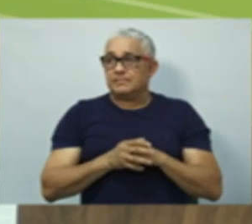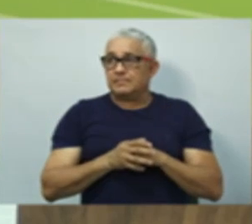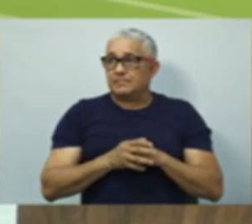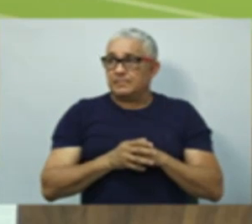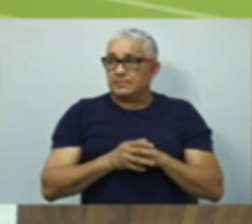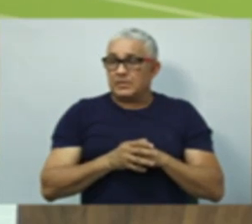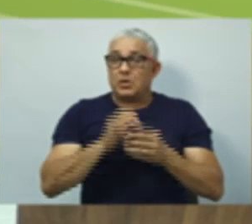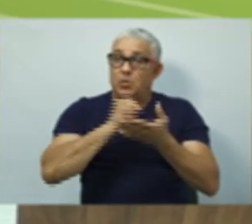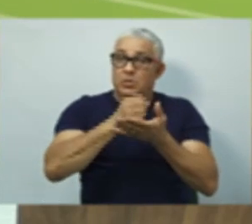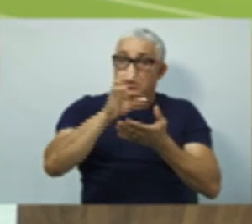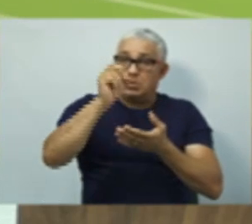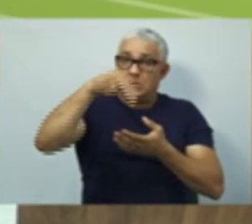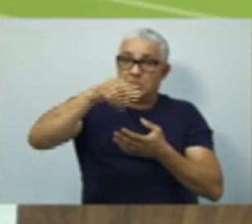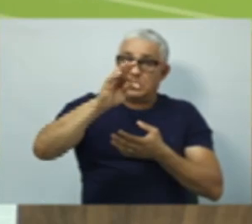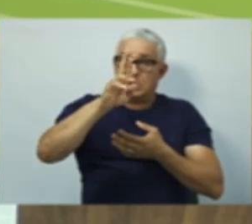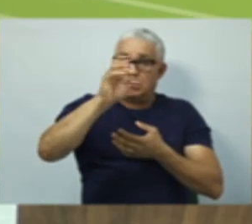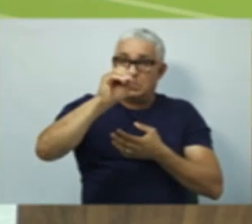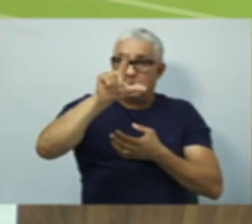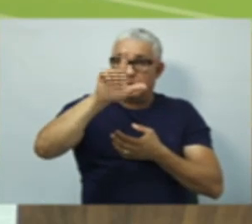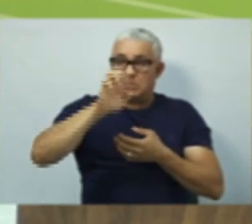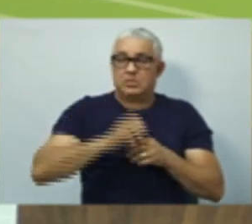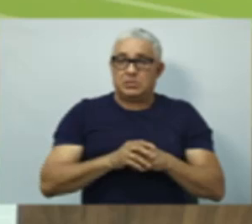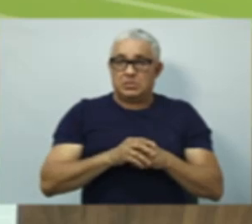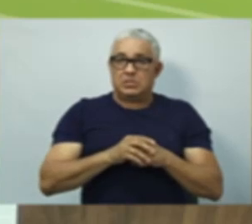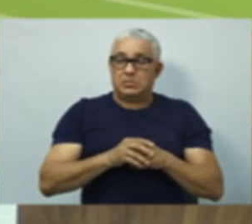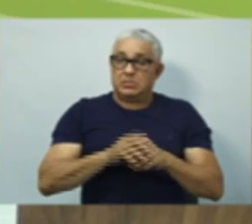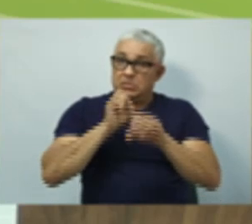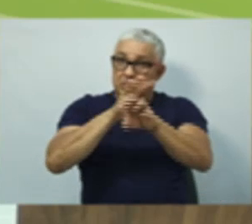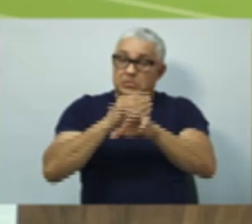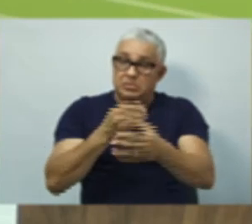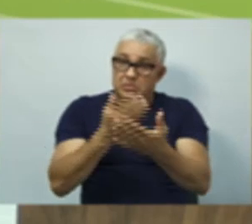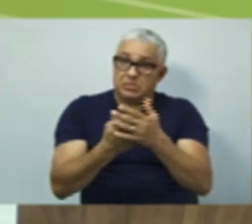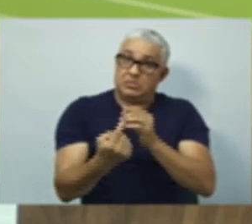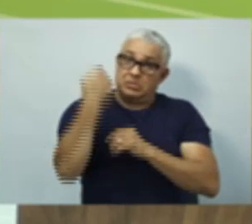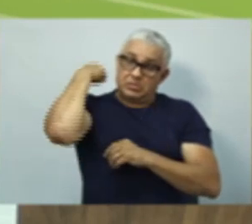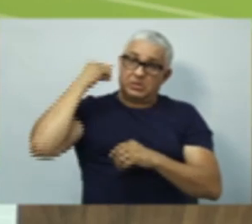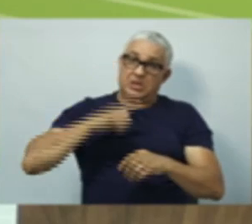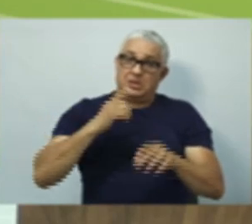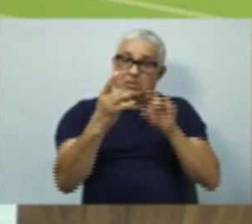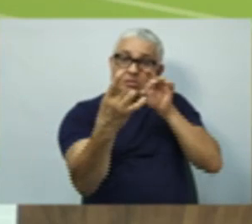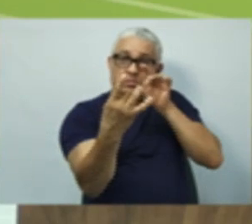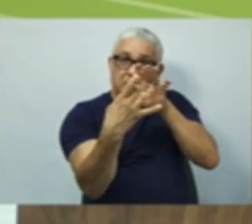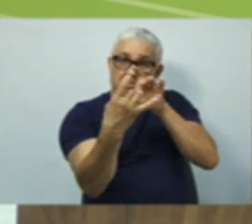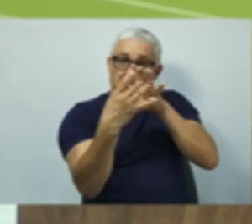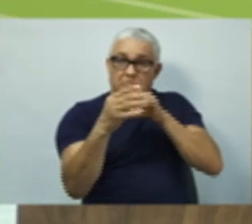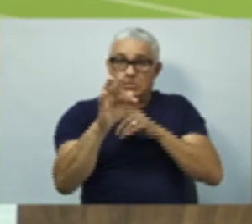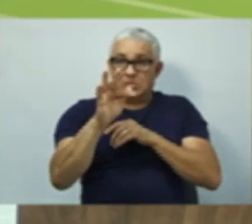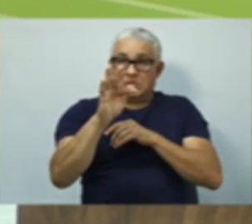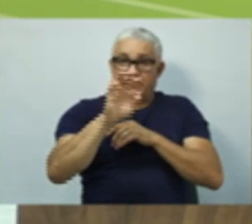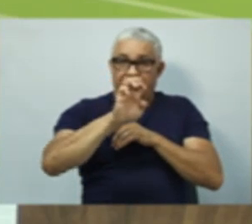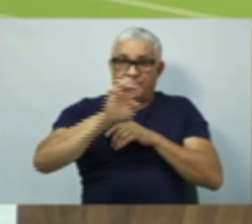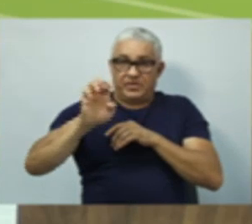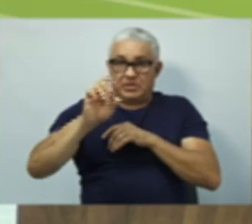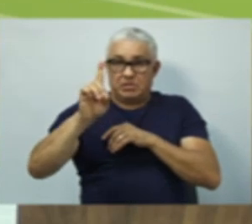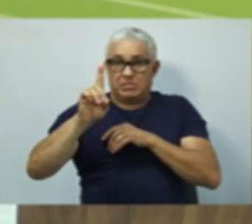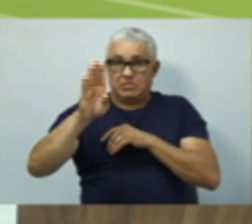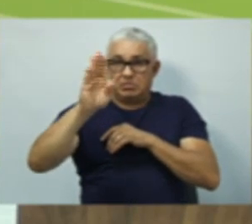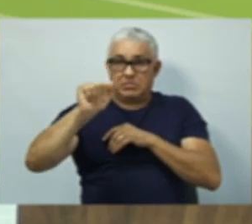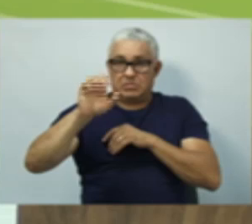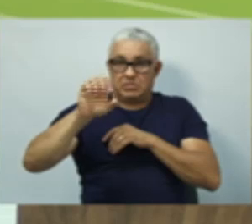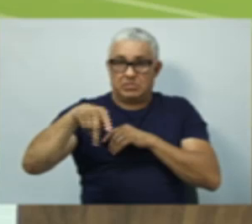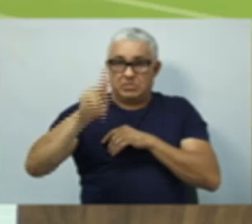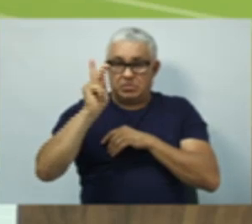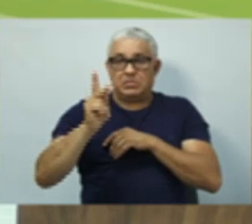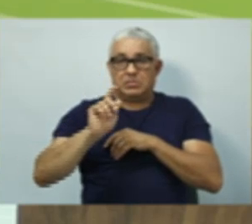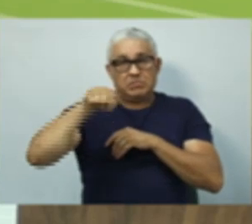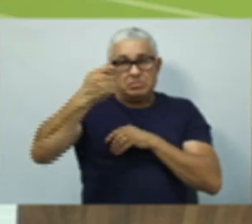que é o controle, né, que nós falamos nas aulas anteriores, em relação ao feedback, que é uma ferramenta muito usada e que é de fundamental